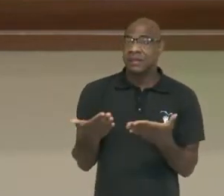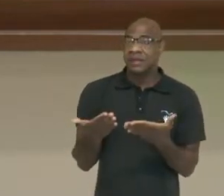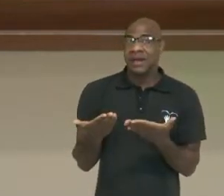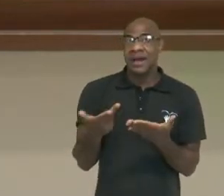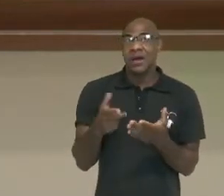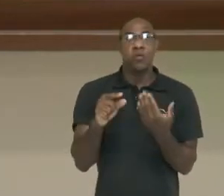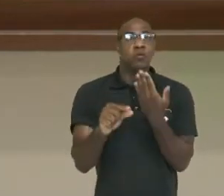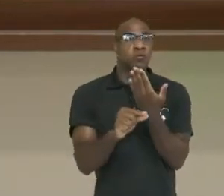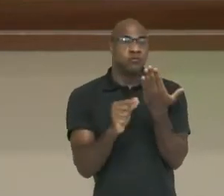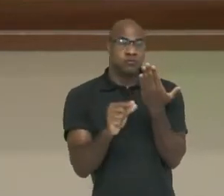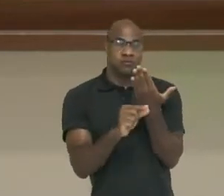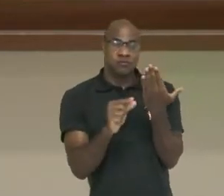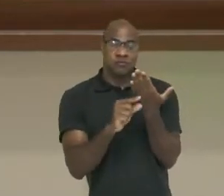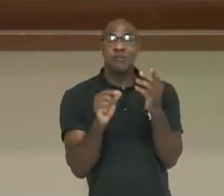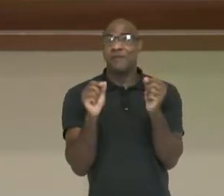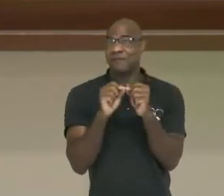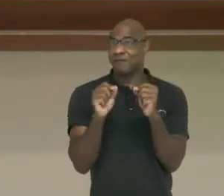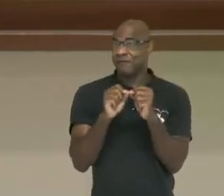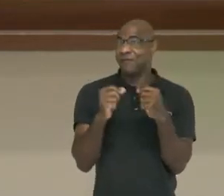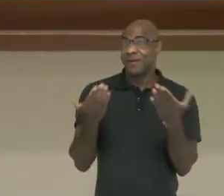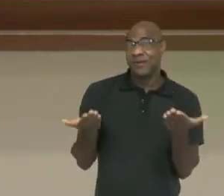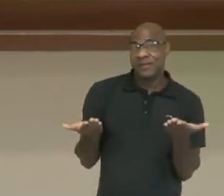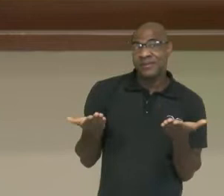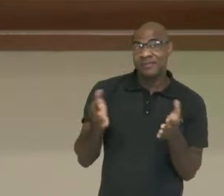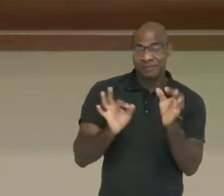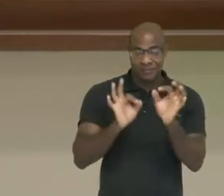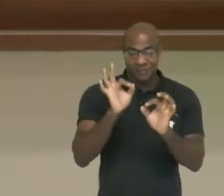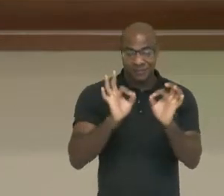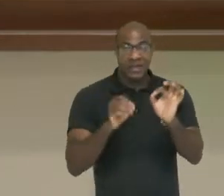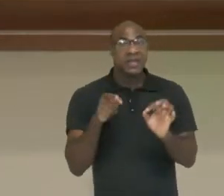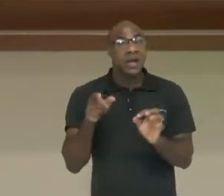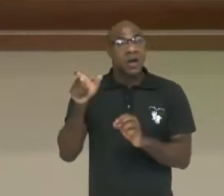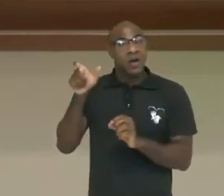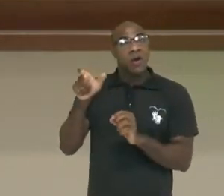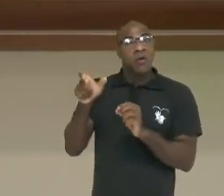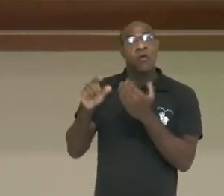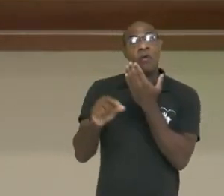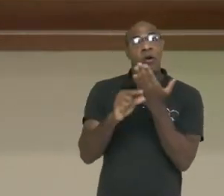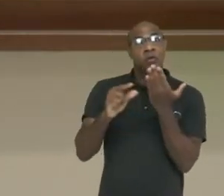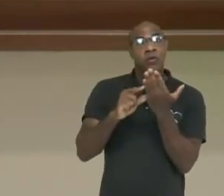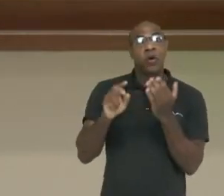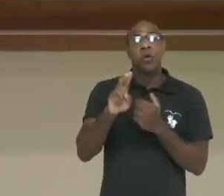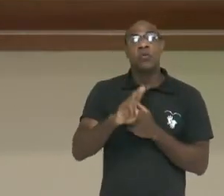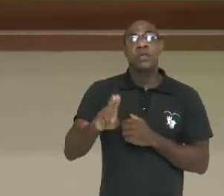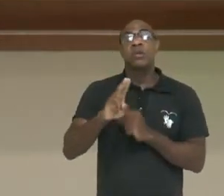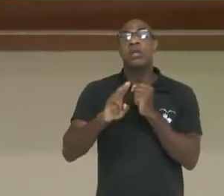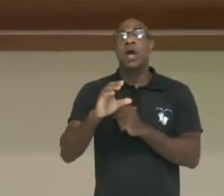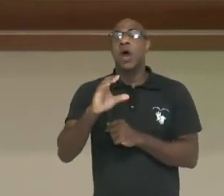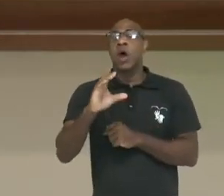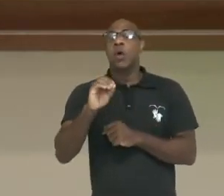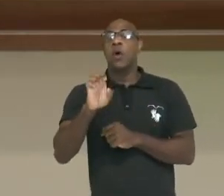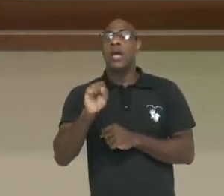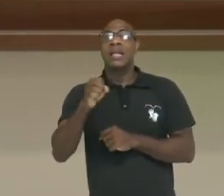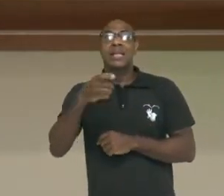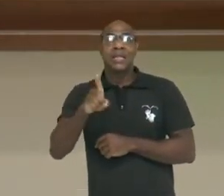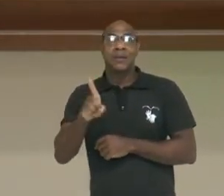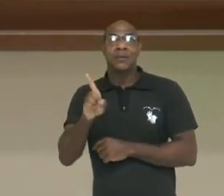poetas brasileiros, o Drummond. Então ele utiliza muito o quê? Coesão referencial nesse